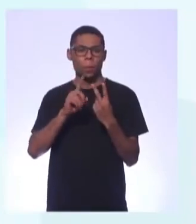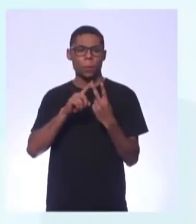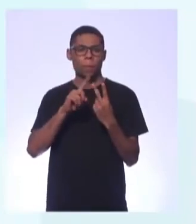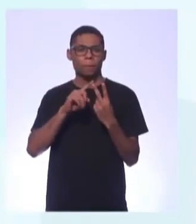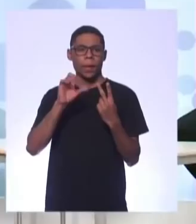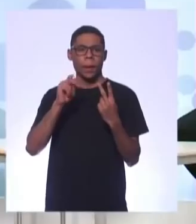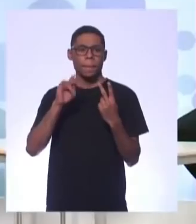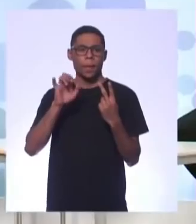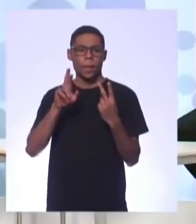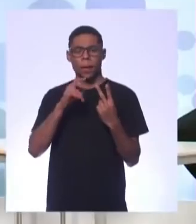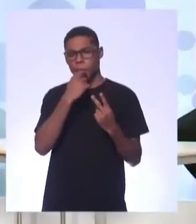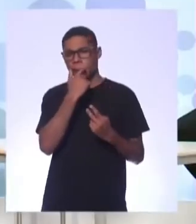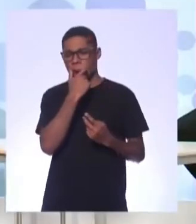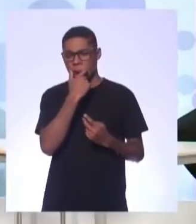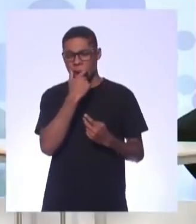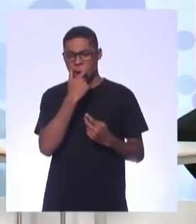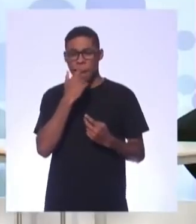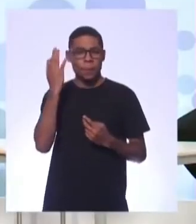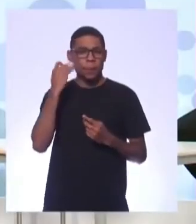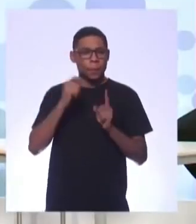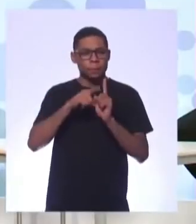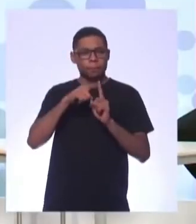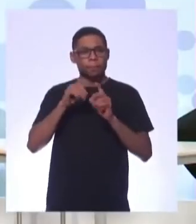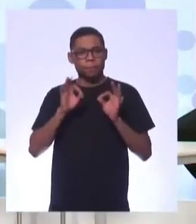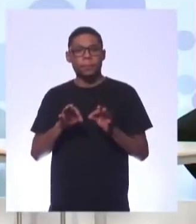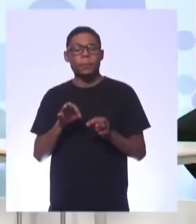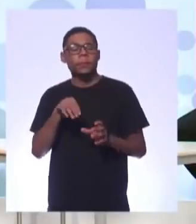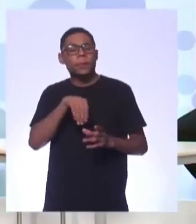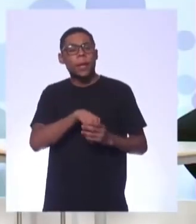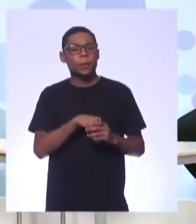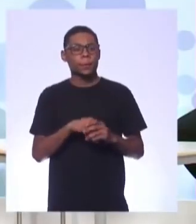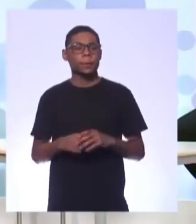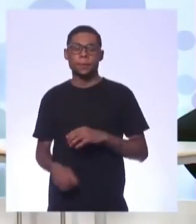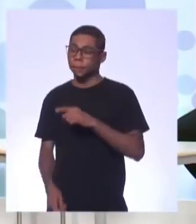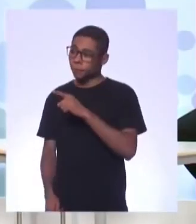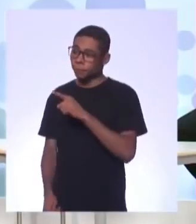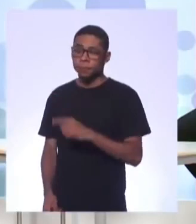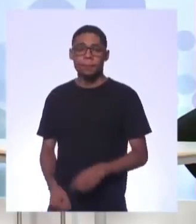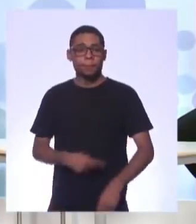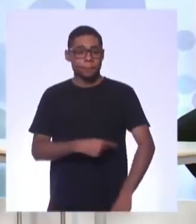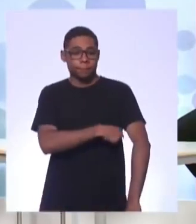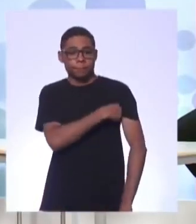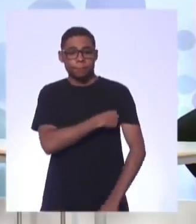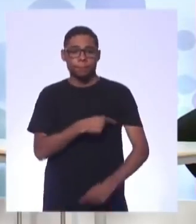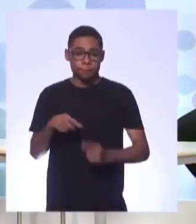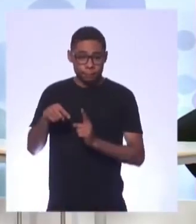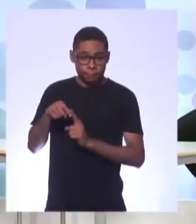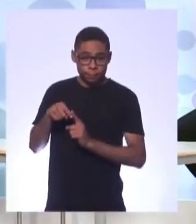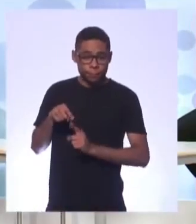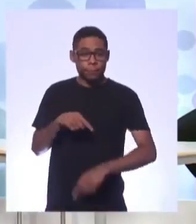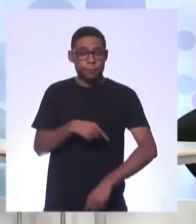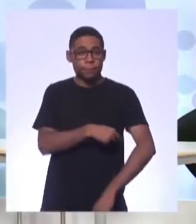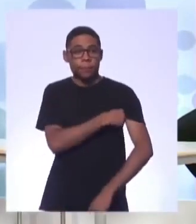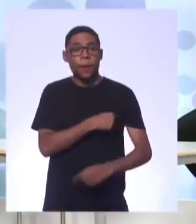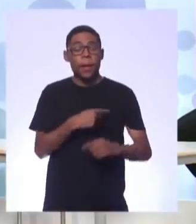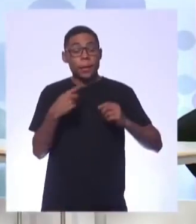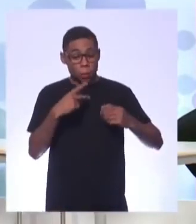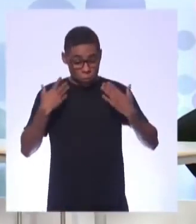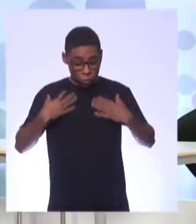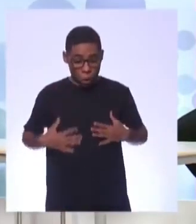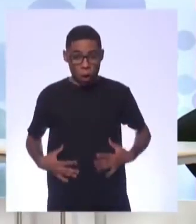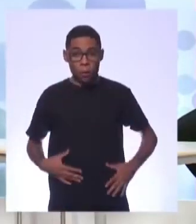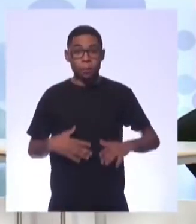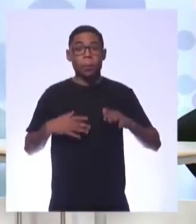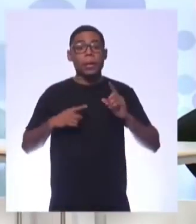Uma expansão no sentido da volumétrica do sistema. E mede a temperatura ali, atingindo o equilíbrio térmico,